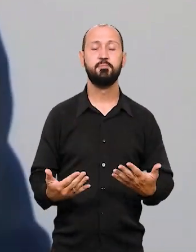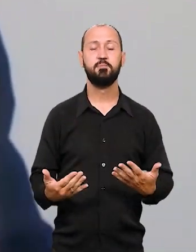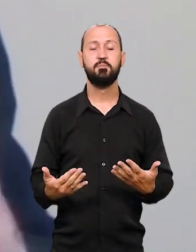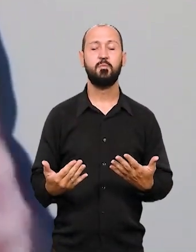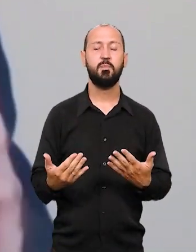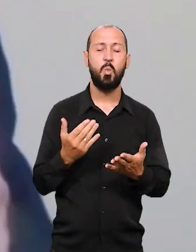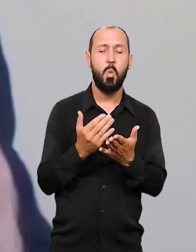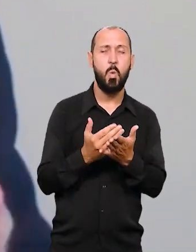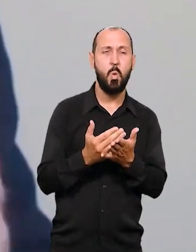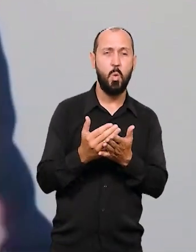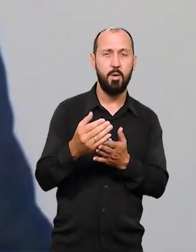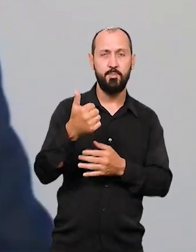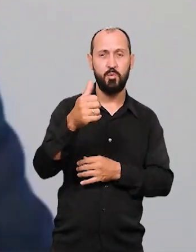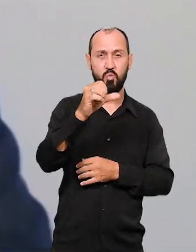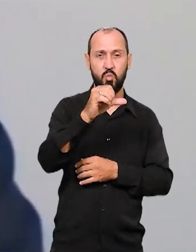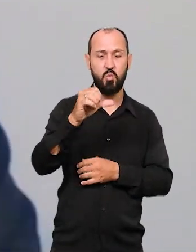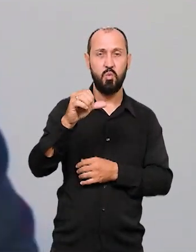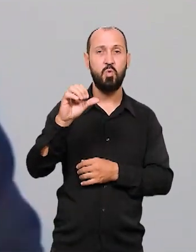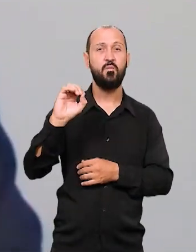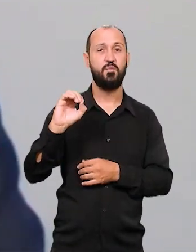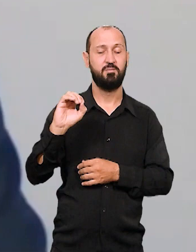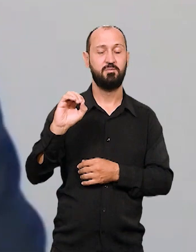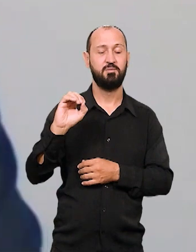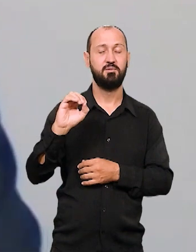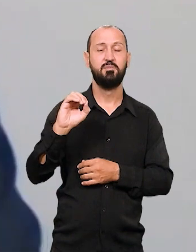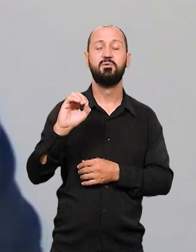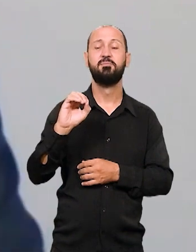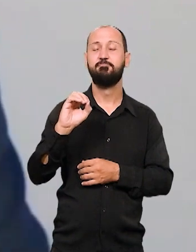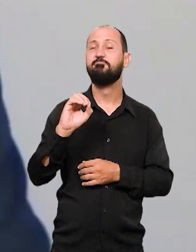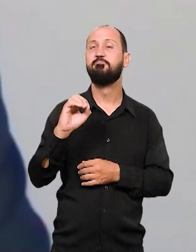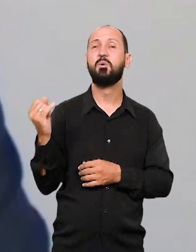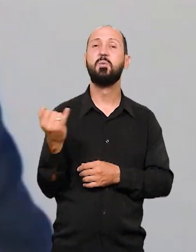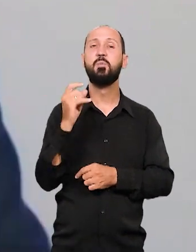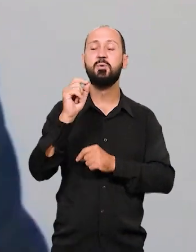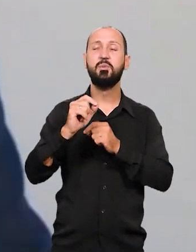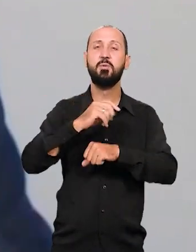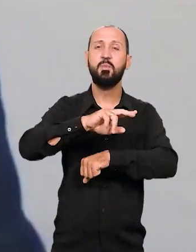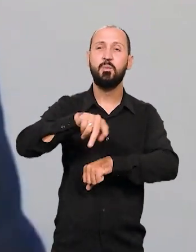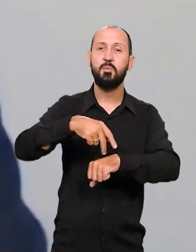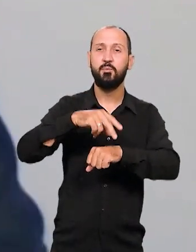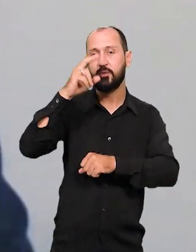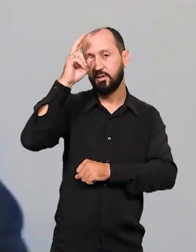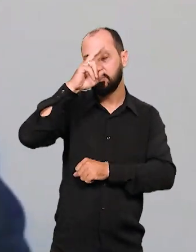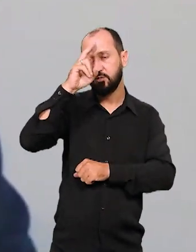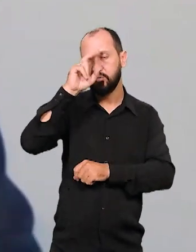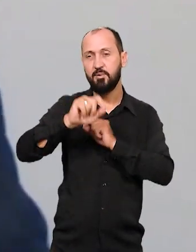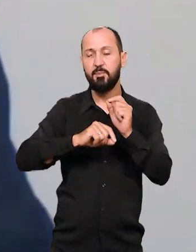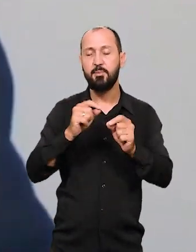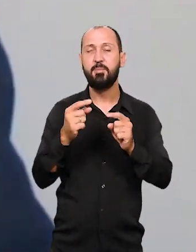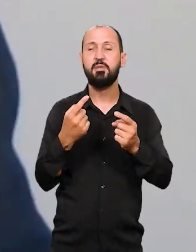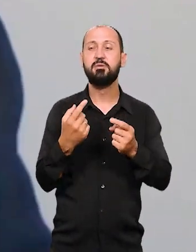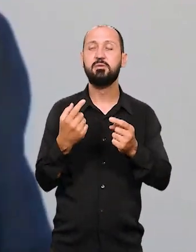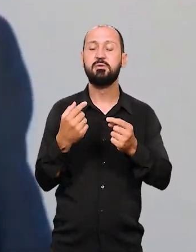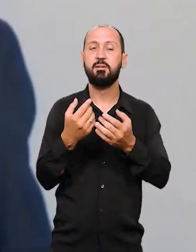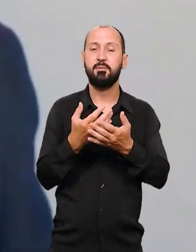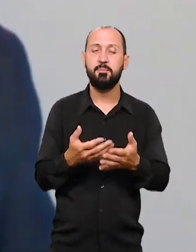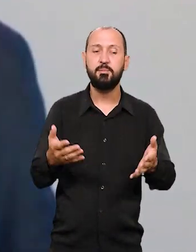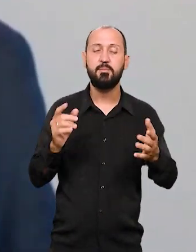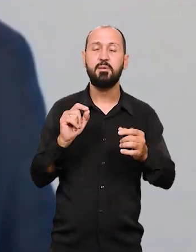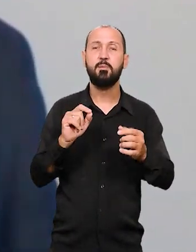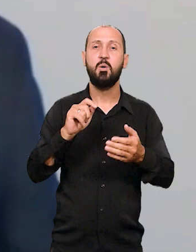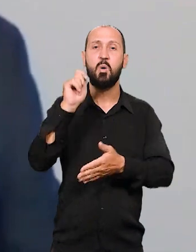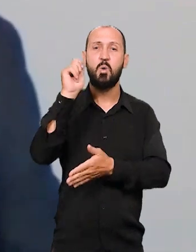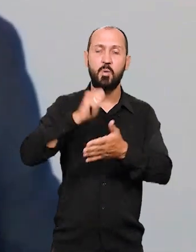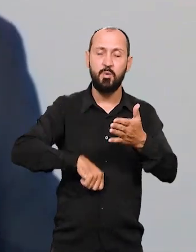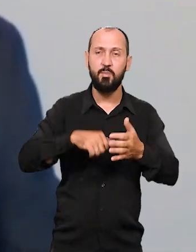dizer, o início da década de 90 foi crucial para a história da AIDS no Brasil, né? Então, essa